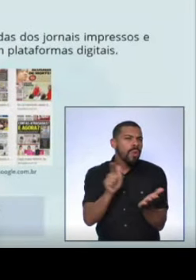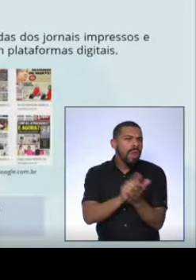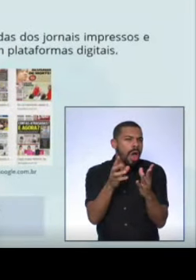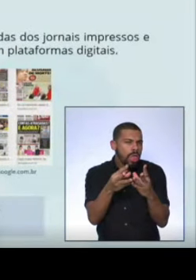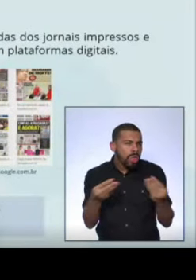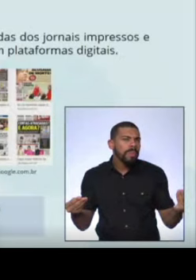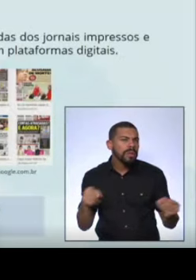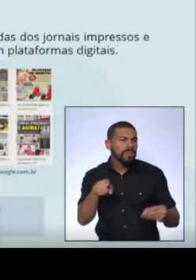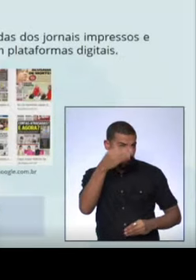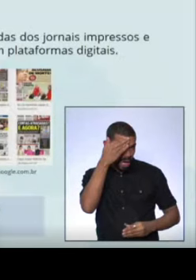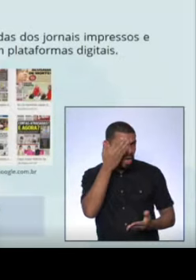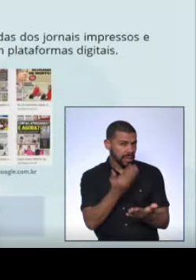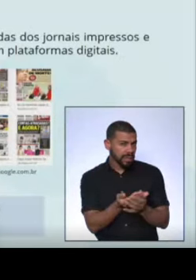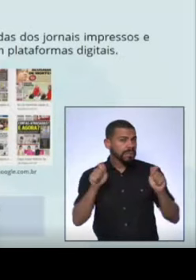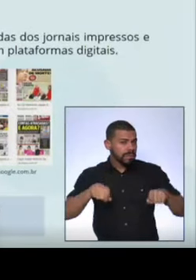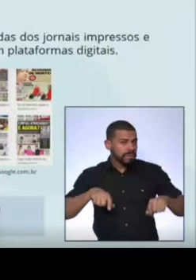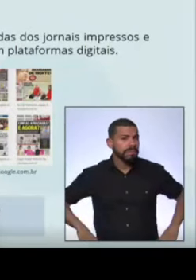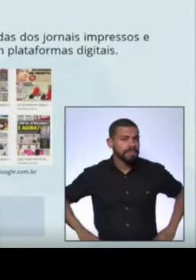de existir?